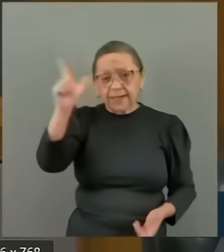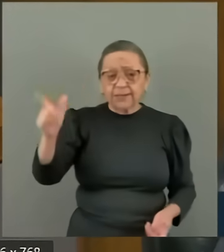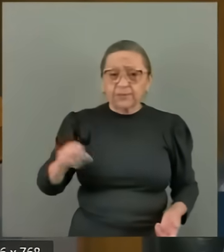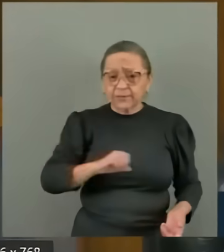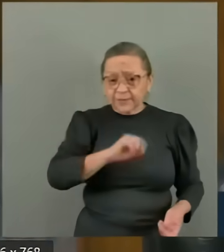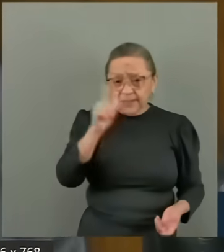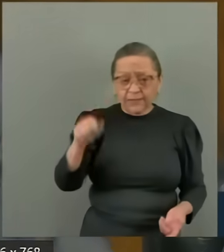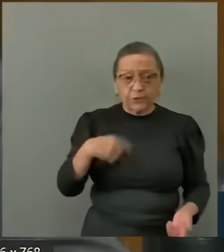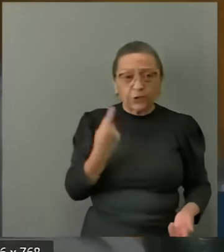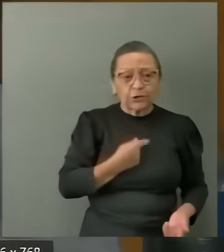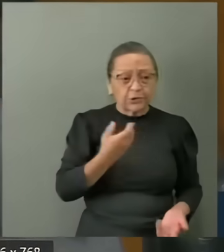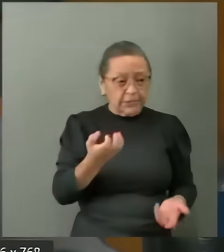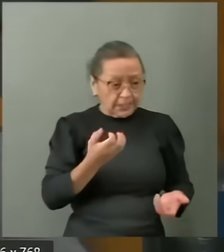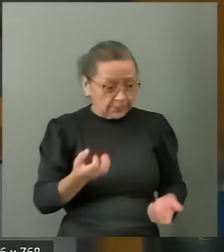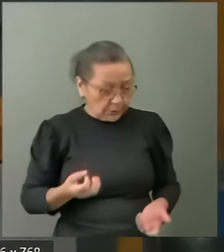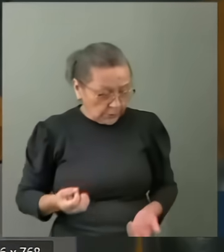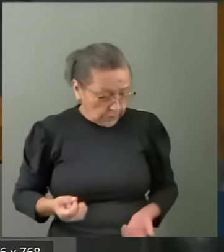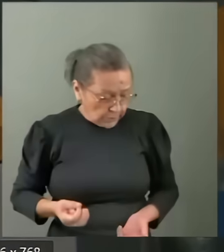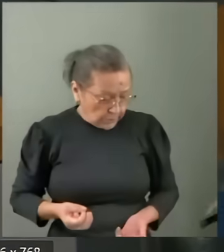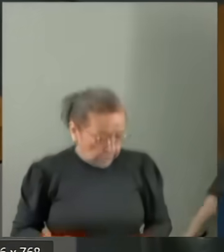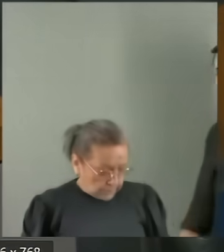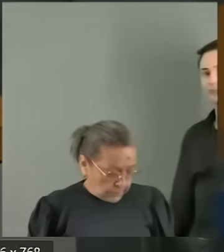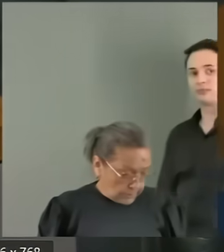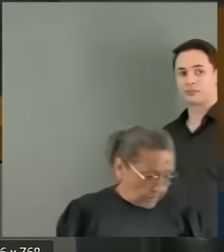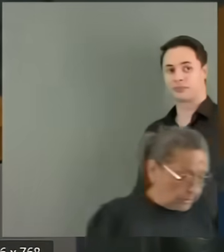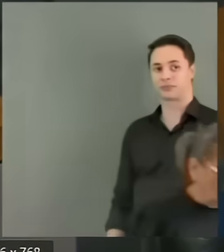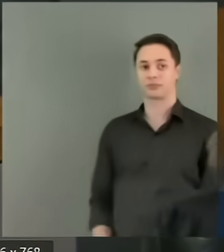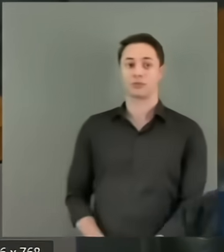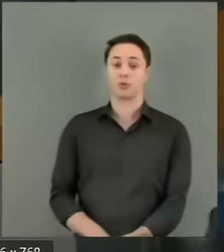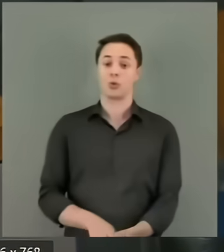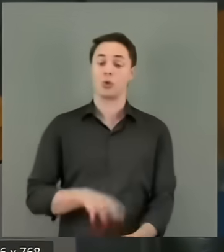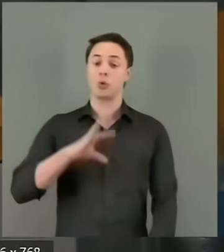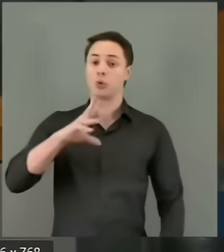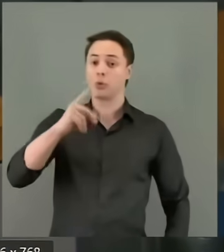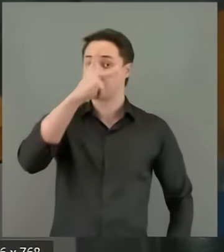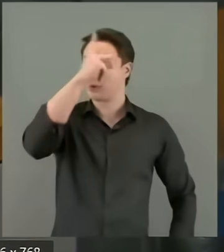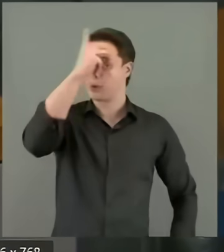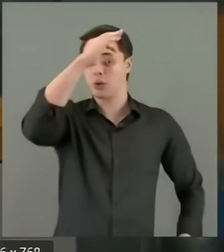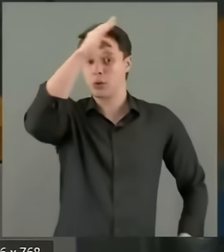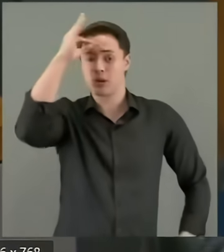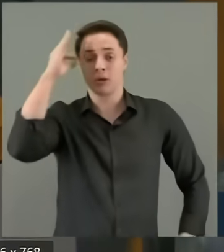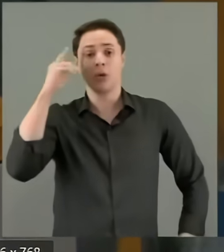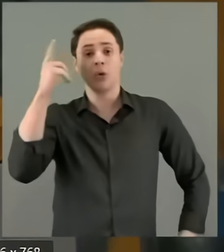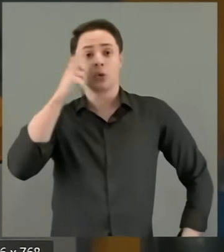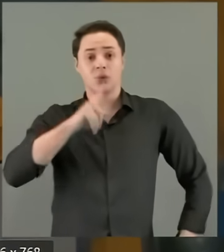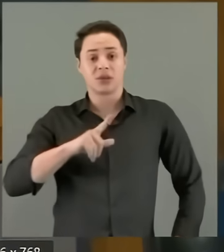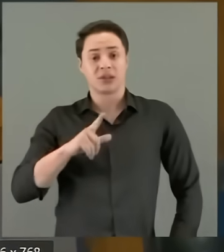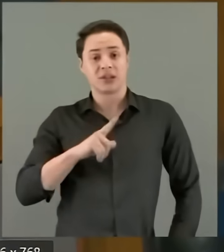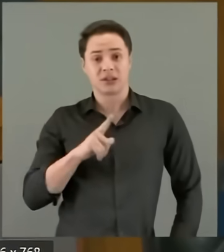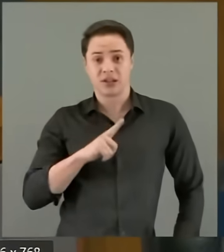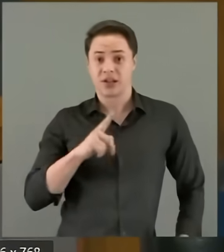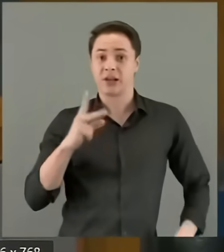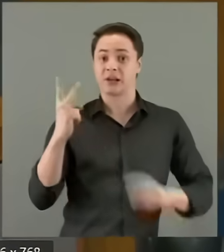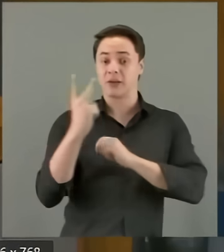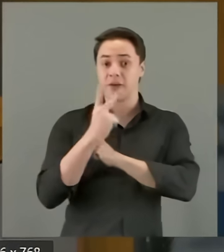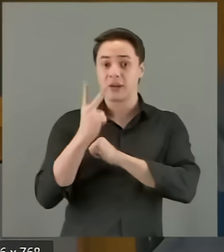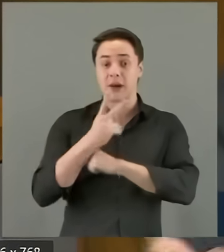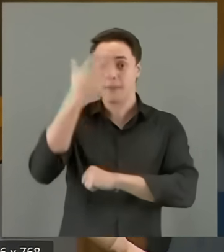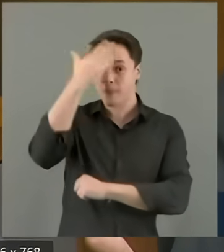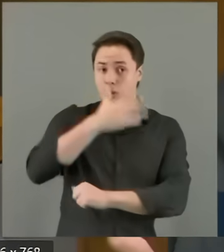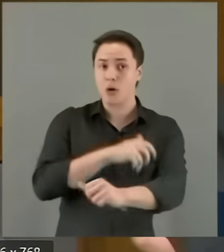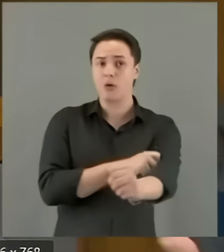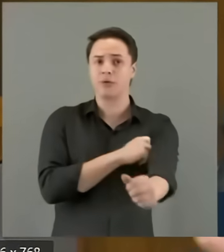Claro que nós queremos que todos que têm a presunção de inocência possam se defender dentro do processo e, ao final, provar a sua inocência